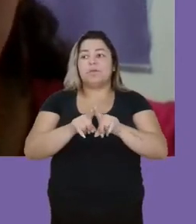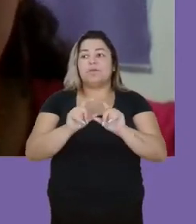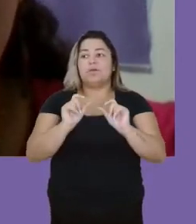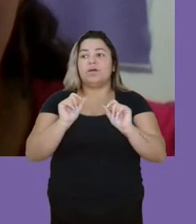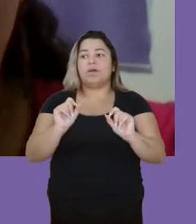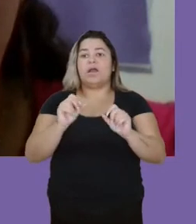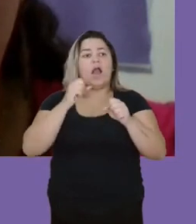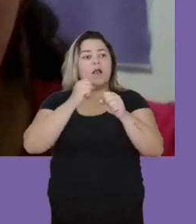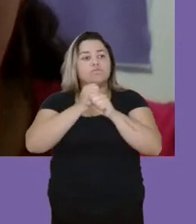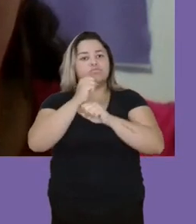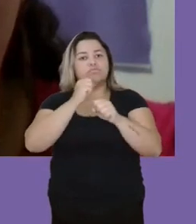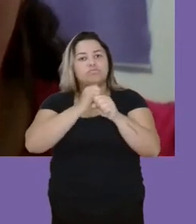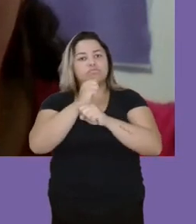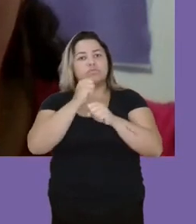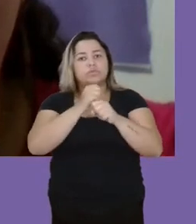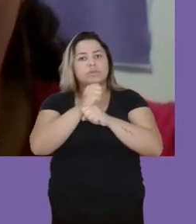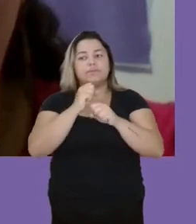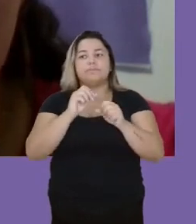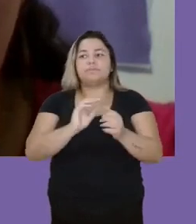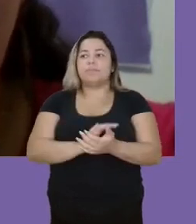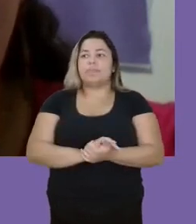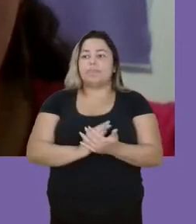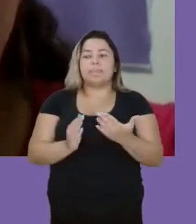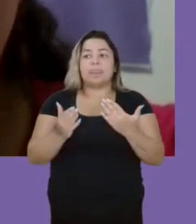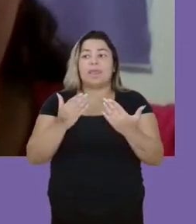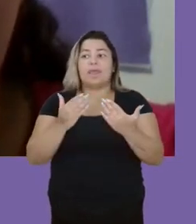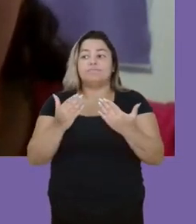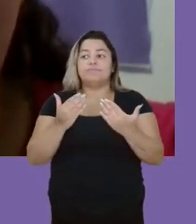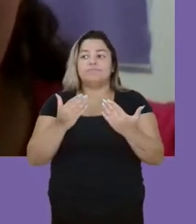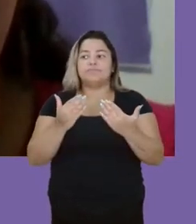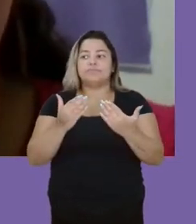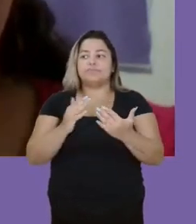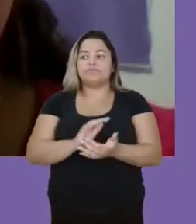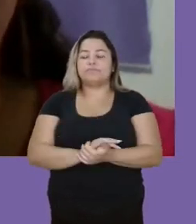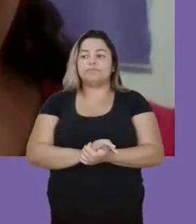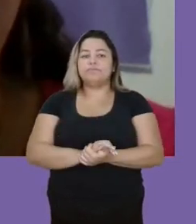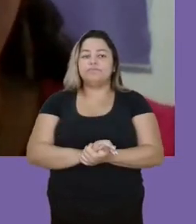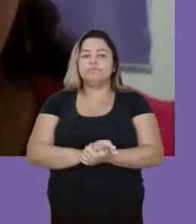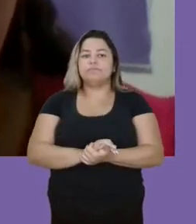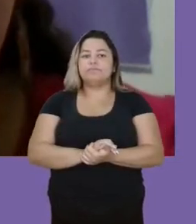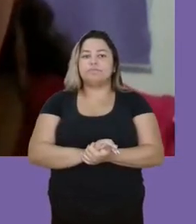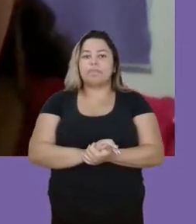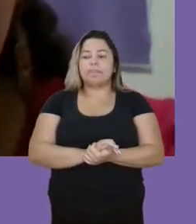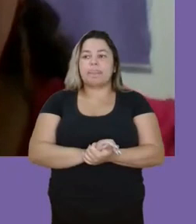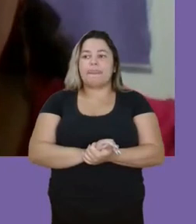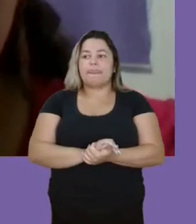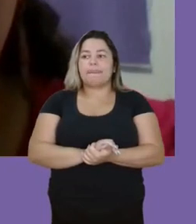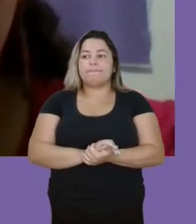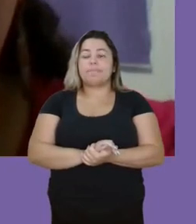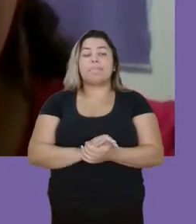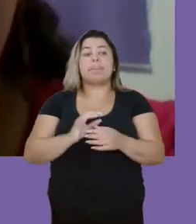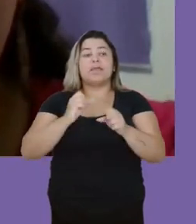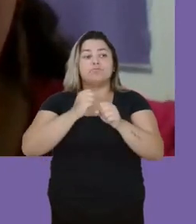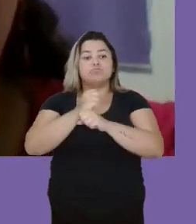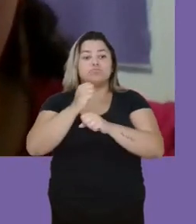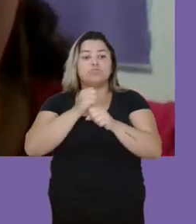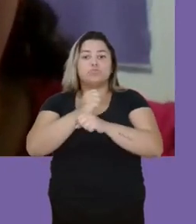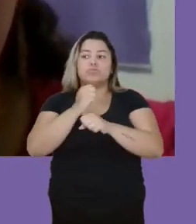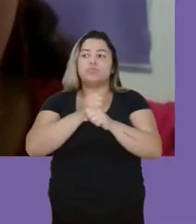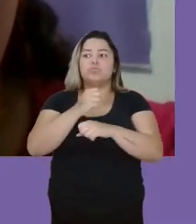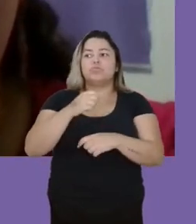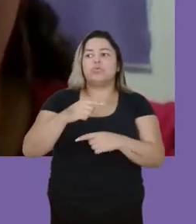a construção, aliás, a linha de construção política